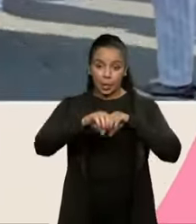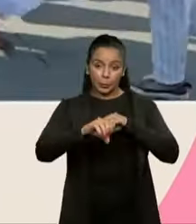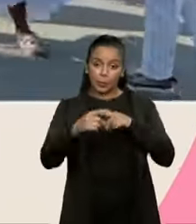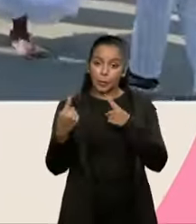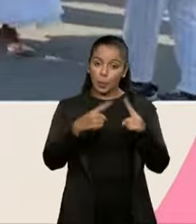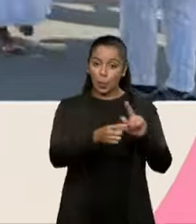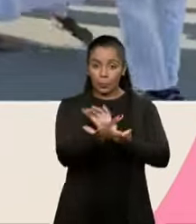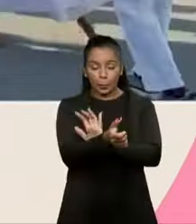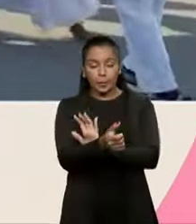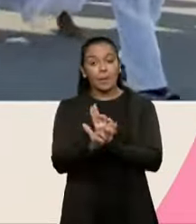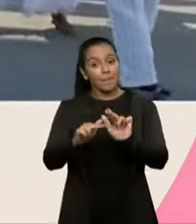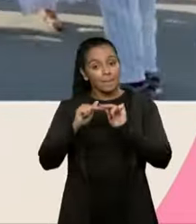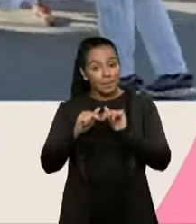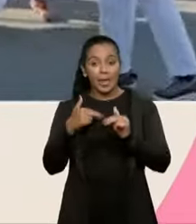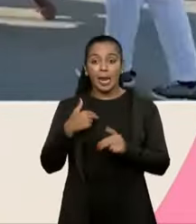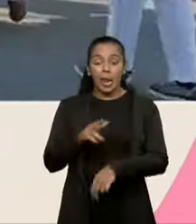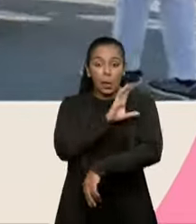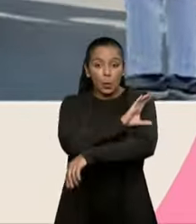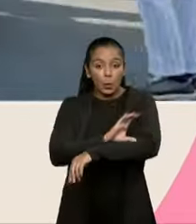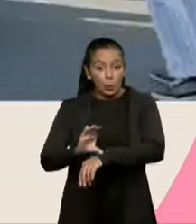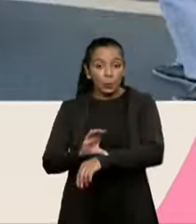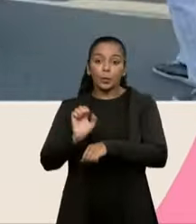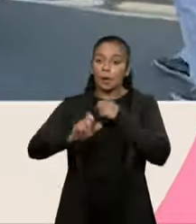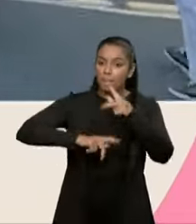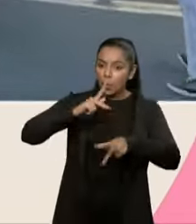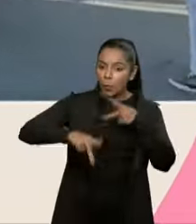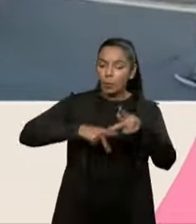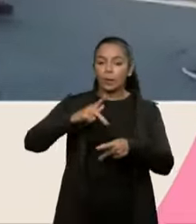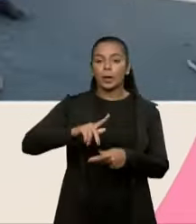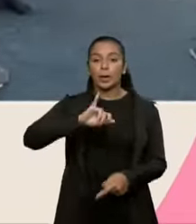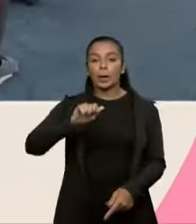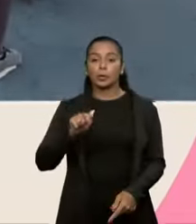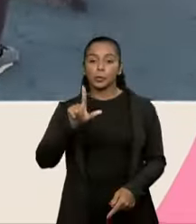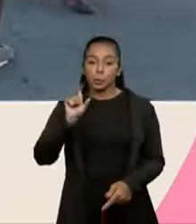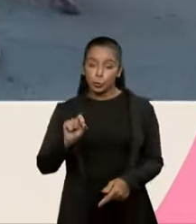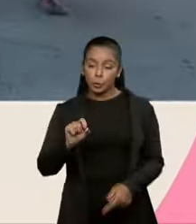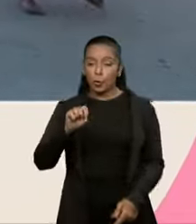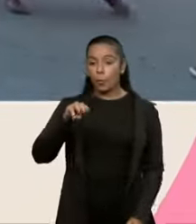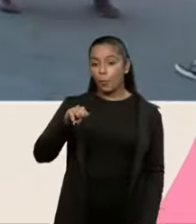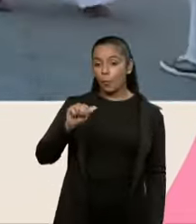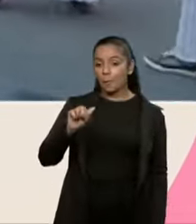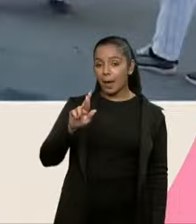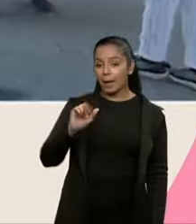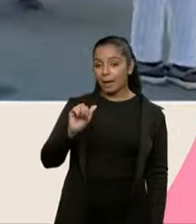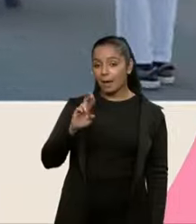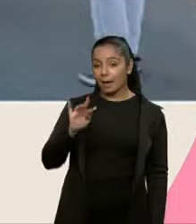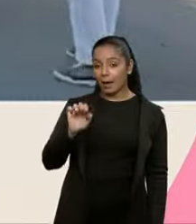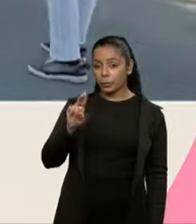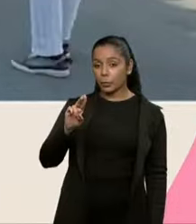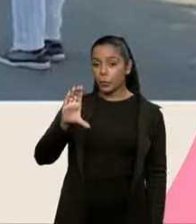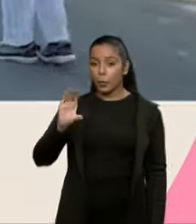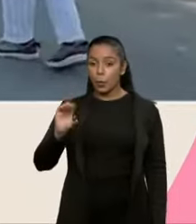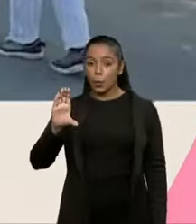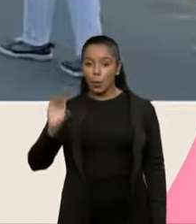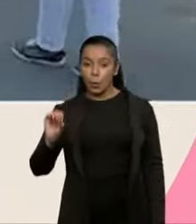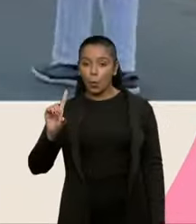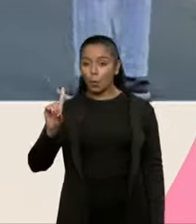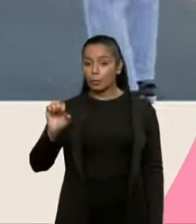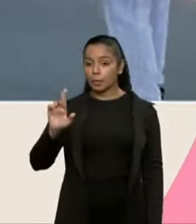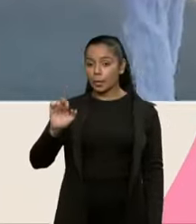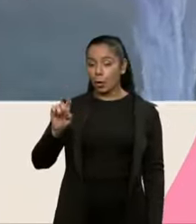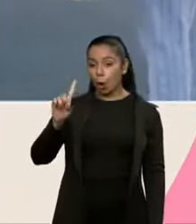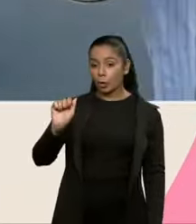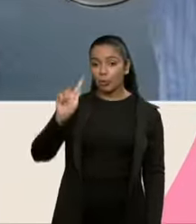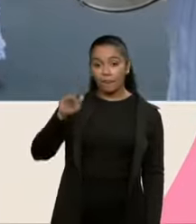da cultura. A partir do que a gente chama de cultura popular, do jongo, do maracatu, do coco de roda, a gente trabalha muito a partir do funk. Eu